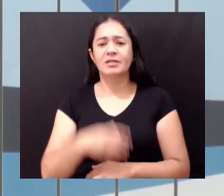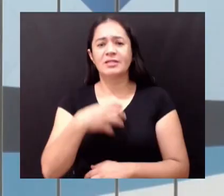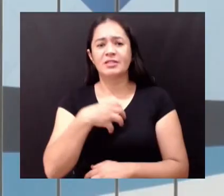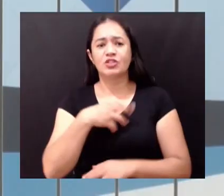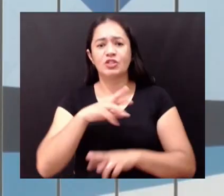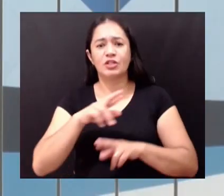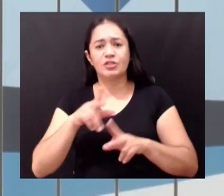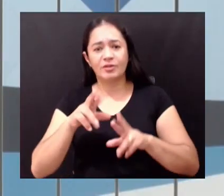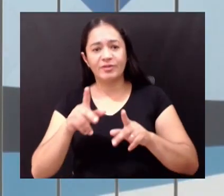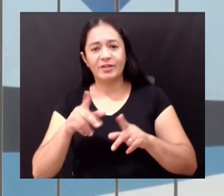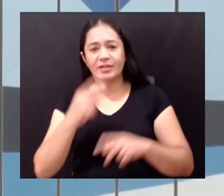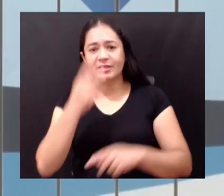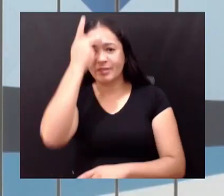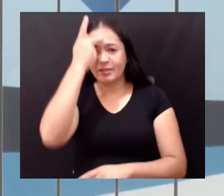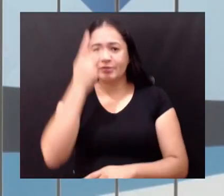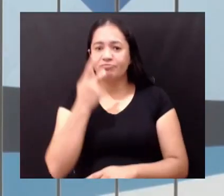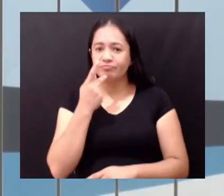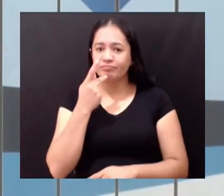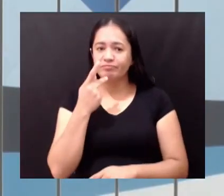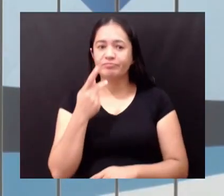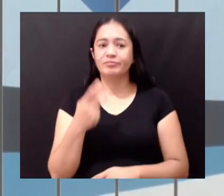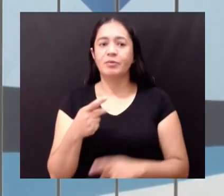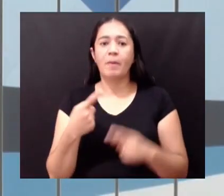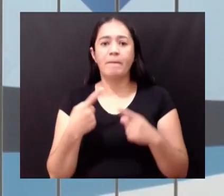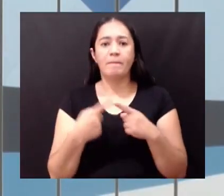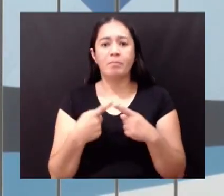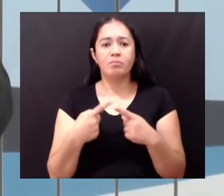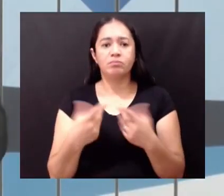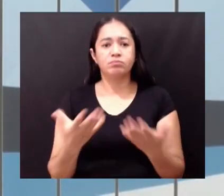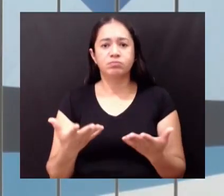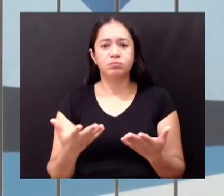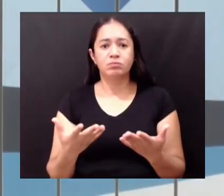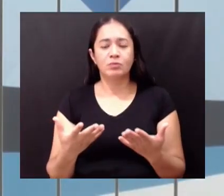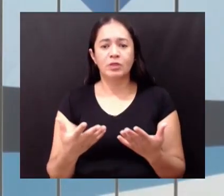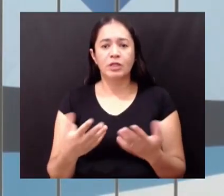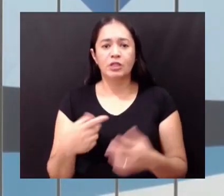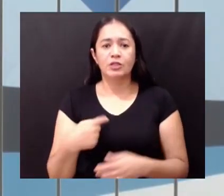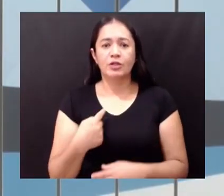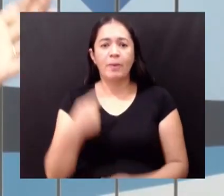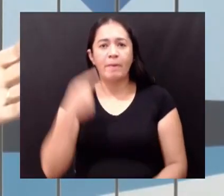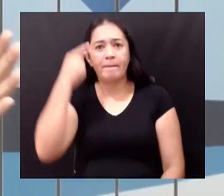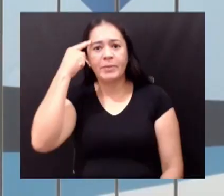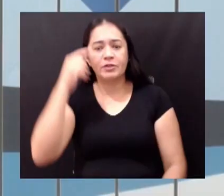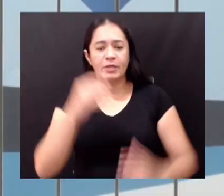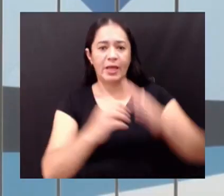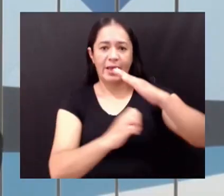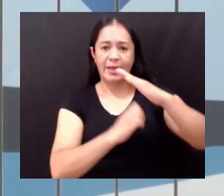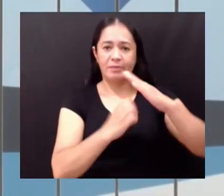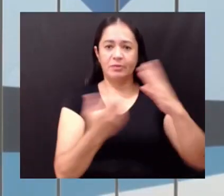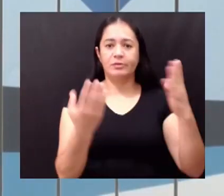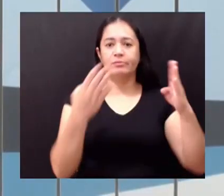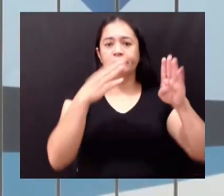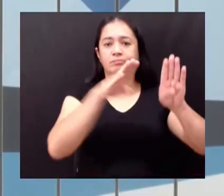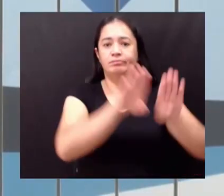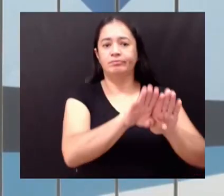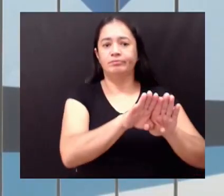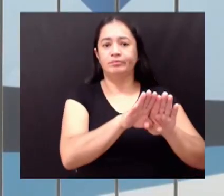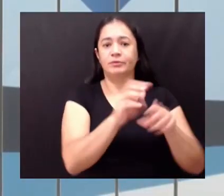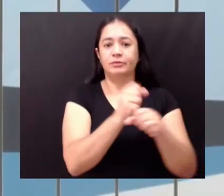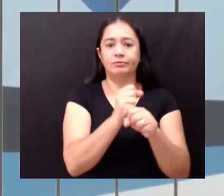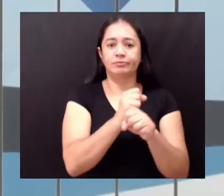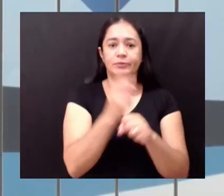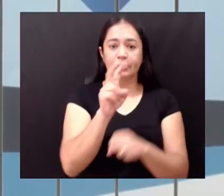perfil corporativo, né? Porque é muito ilusório a gente pensar que as empresas fecharam as portas 5 anos atrás, que agora elas estão